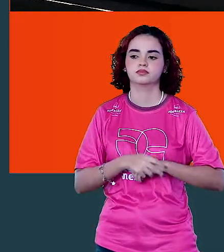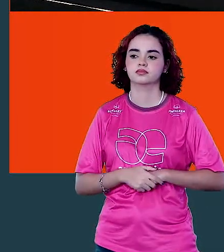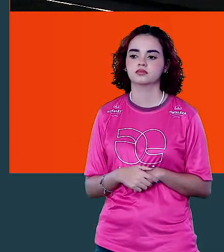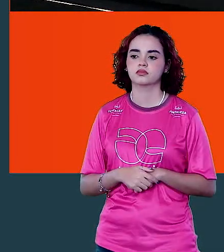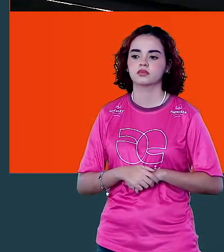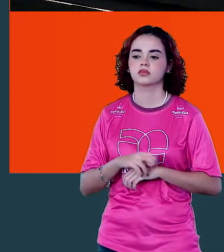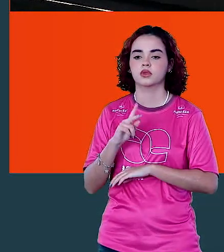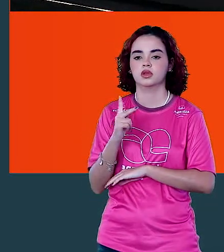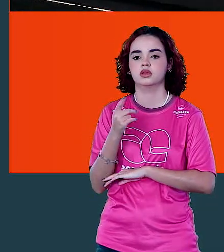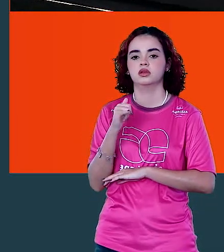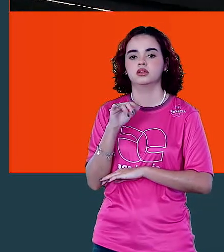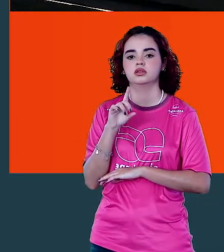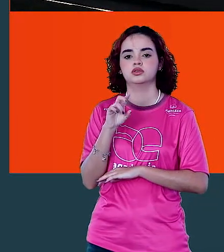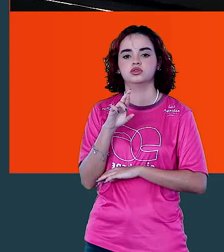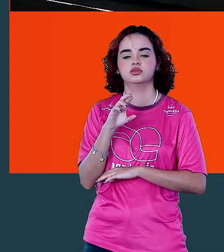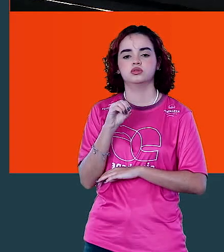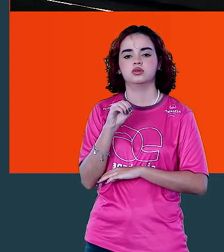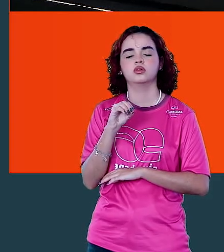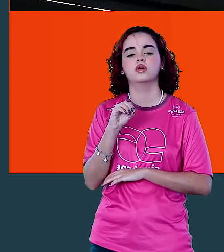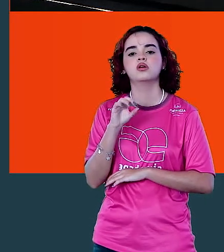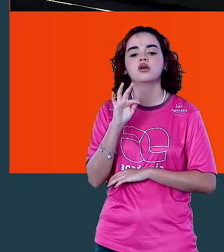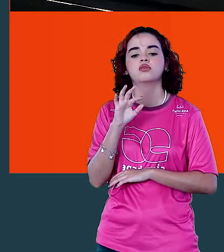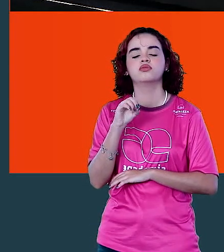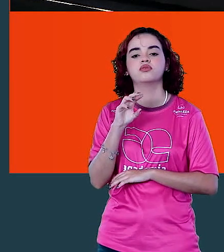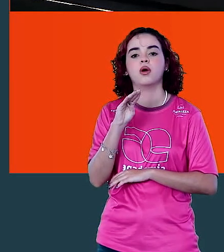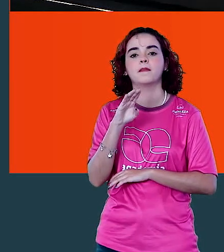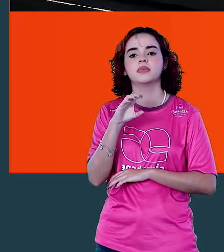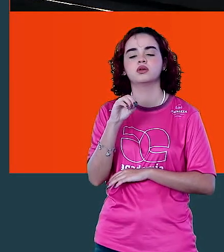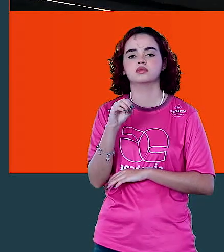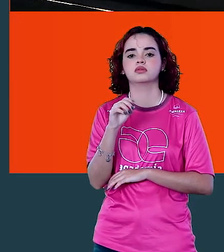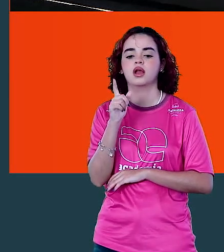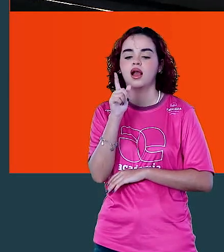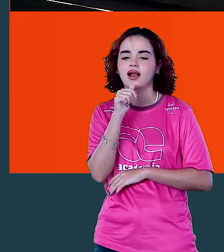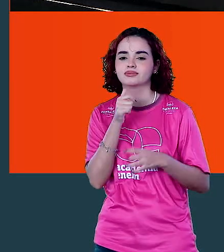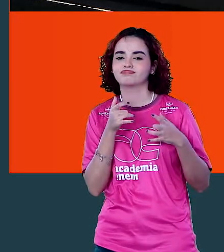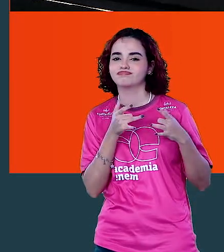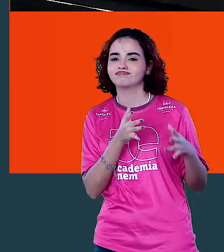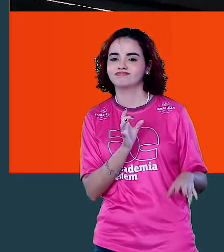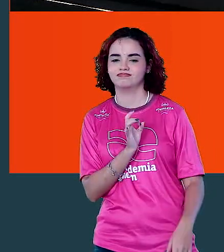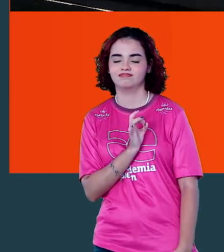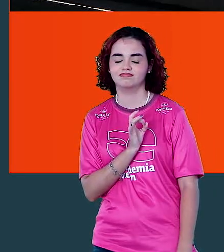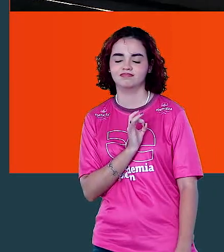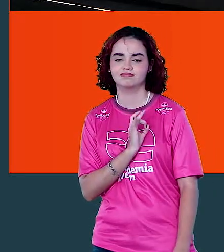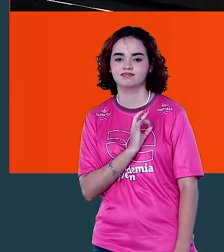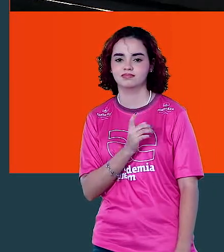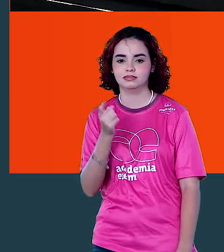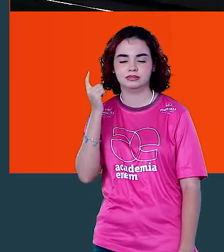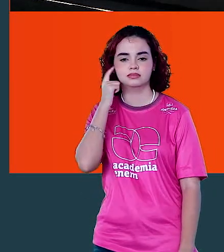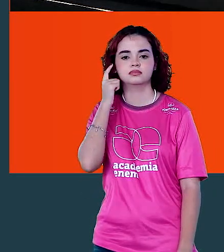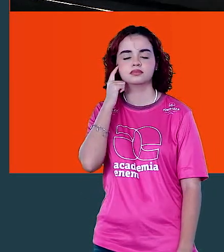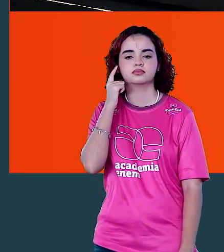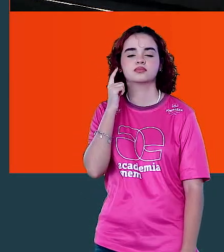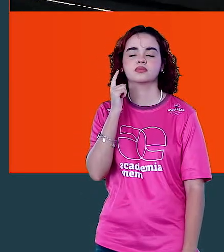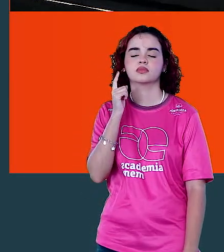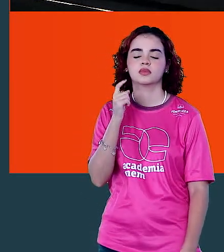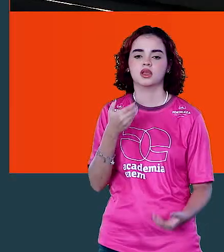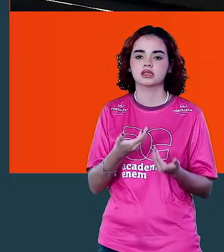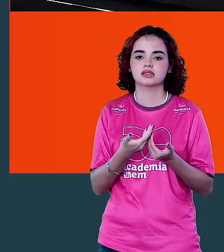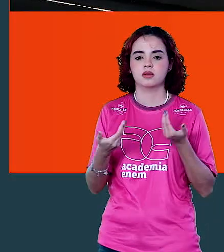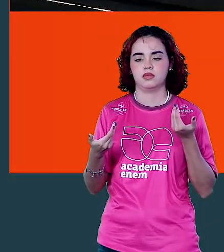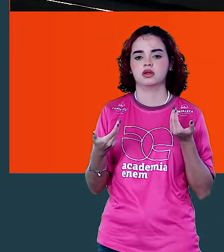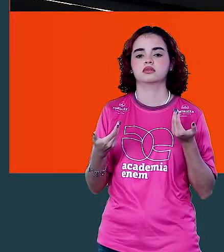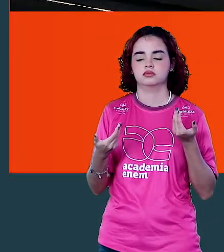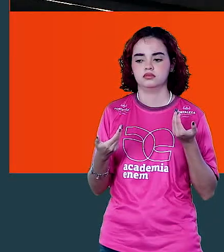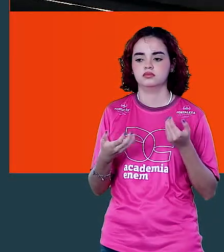Hidrofóbico, aversão à água. Ou lipofílico, afinidade à gordura, a óleo,